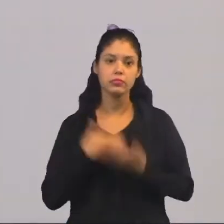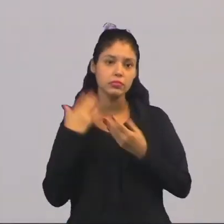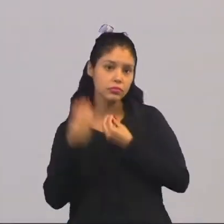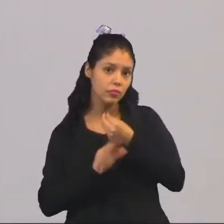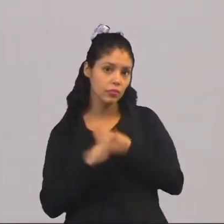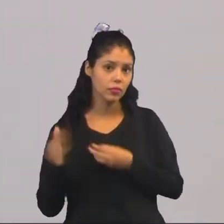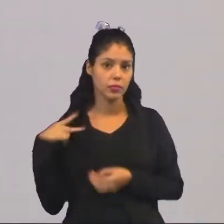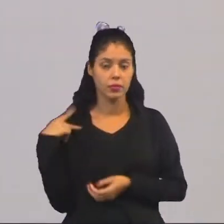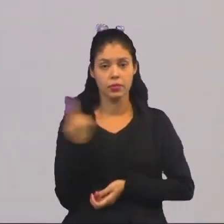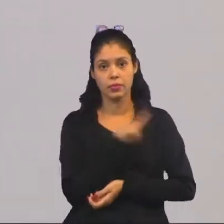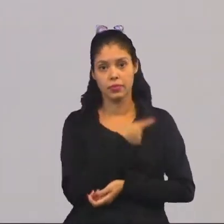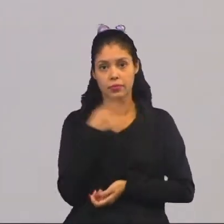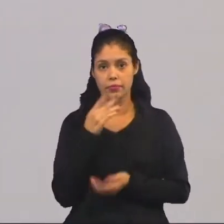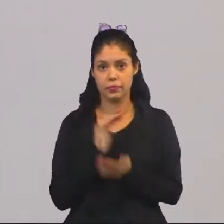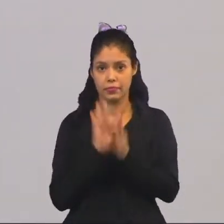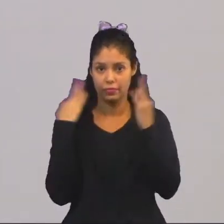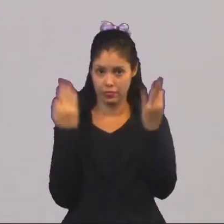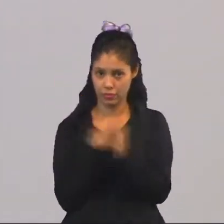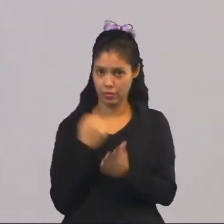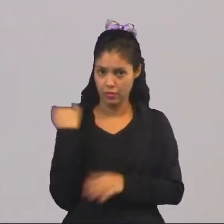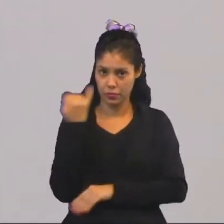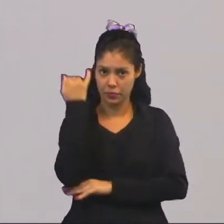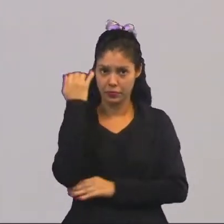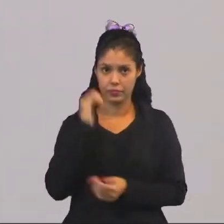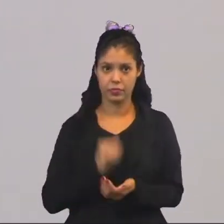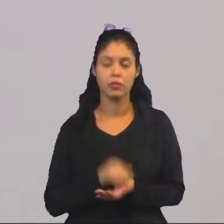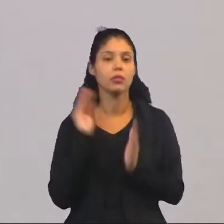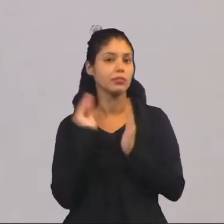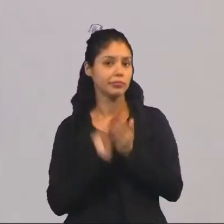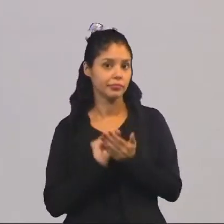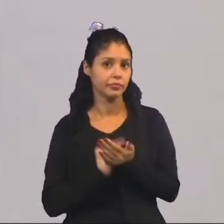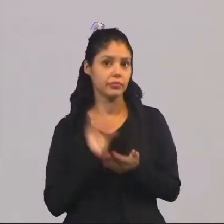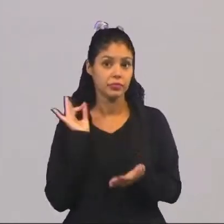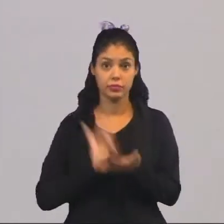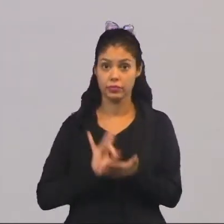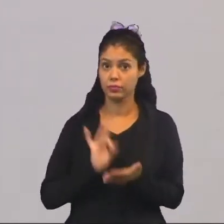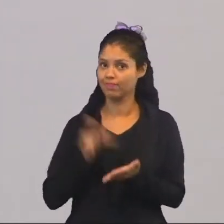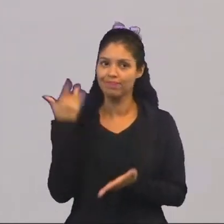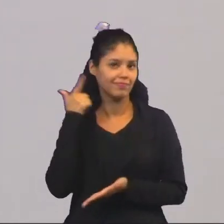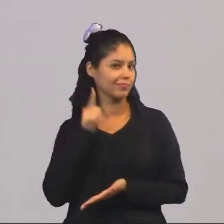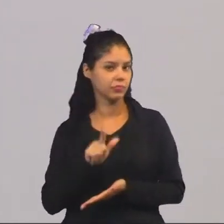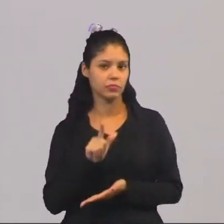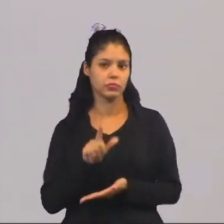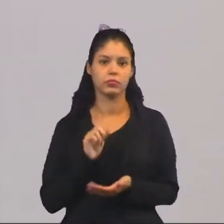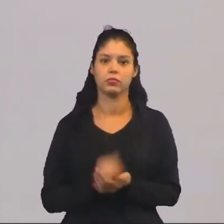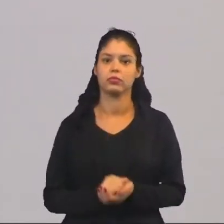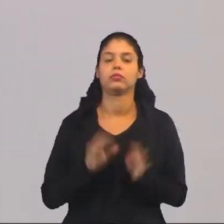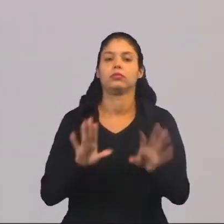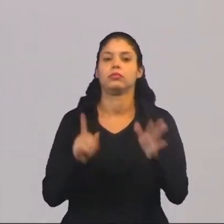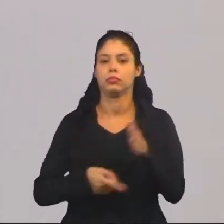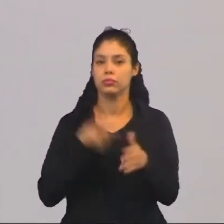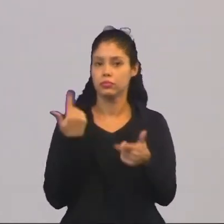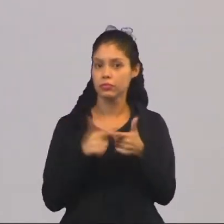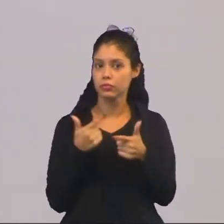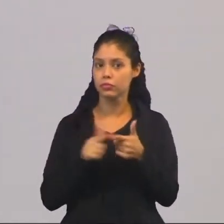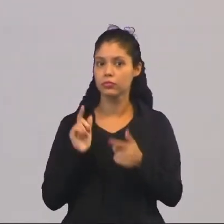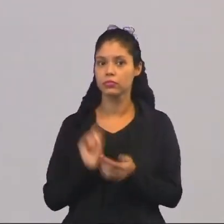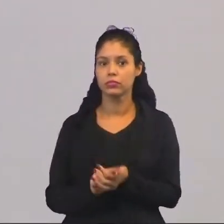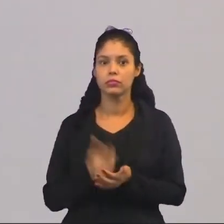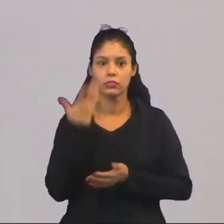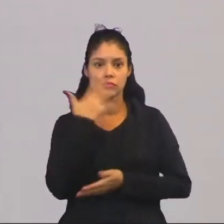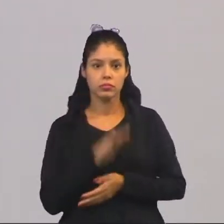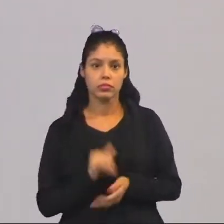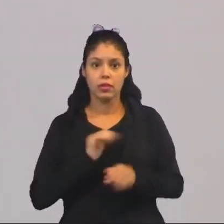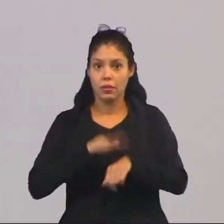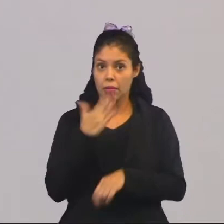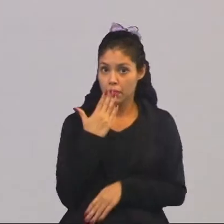fala família, principalmente o fato de não conseguir lidar com isso. É o primeiro problema. As crianças estão muito